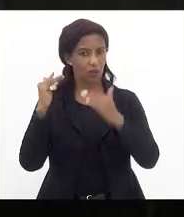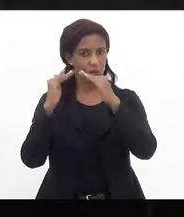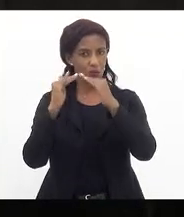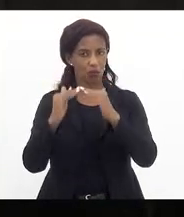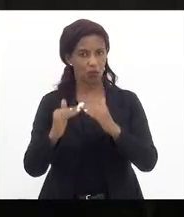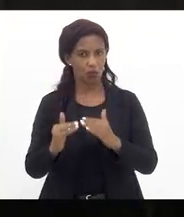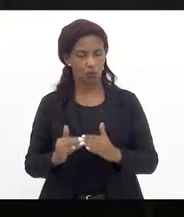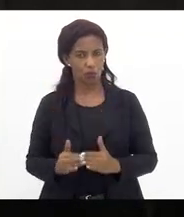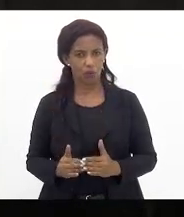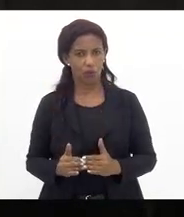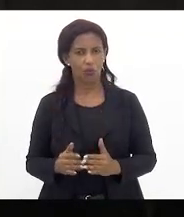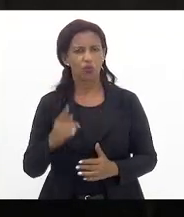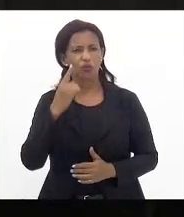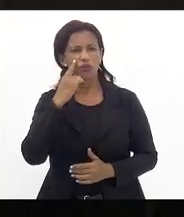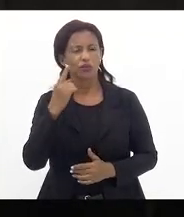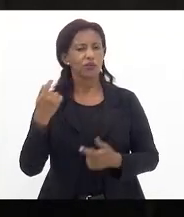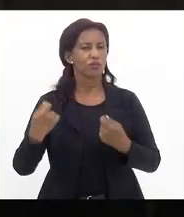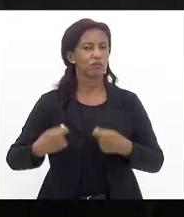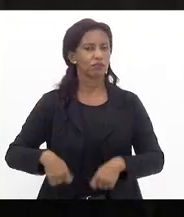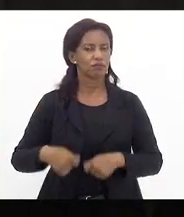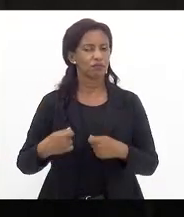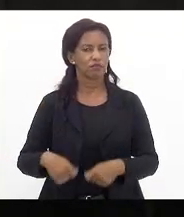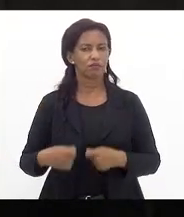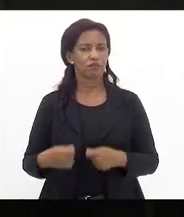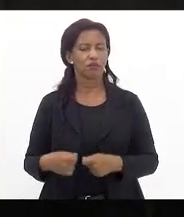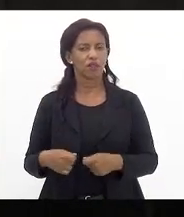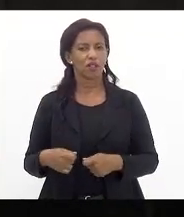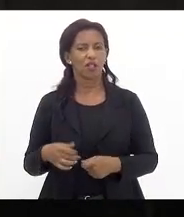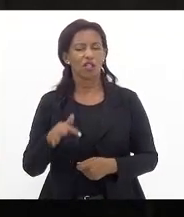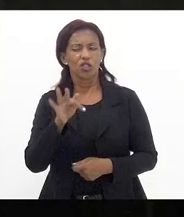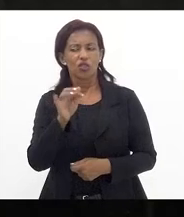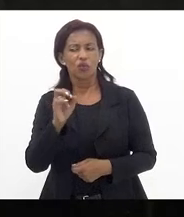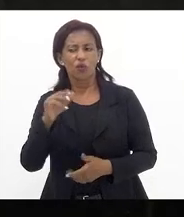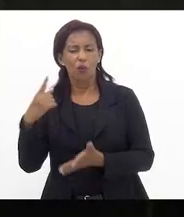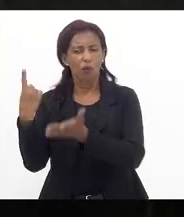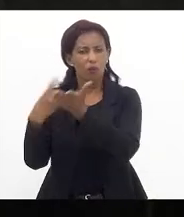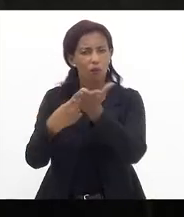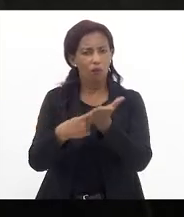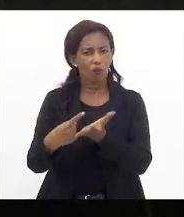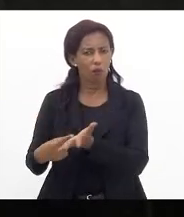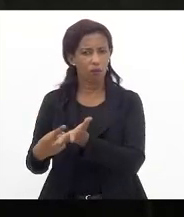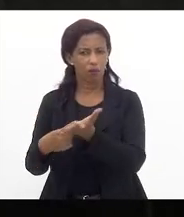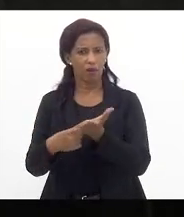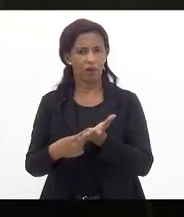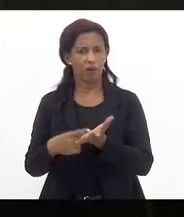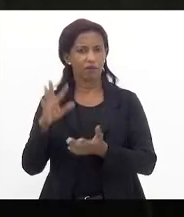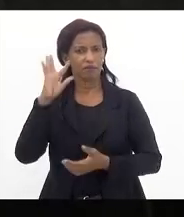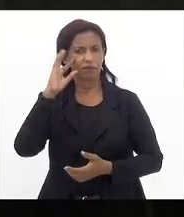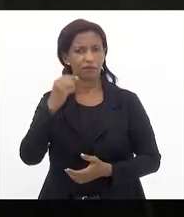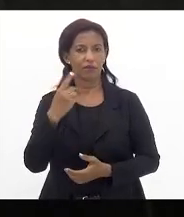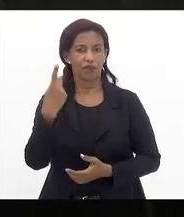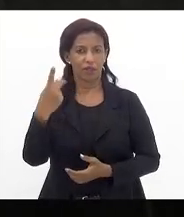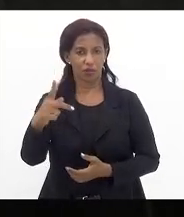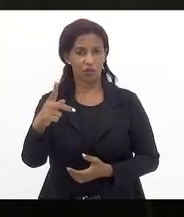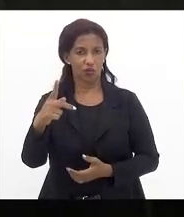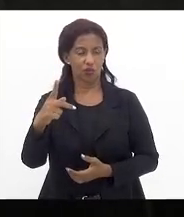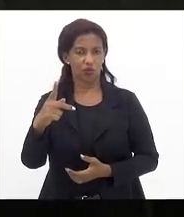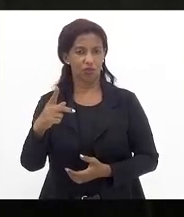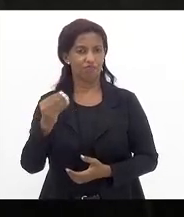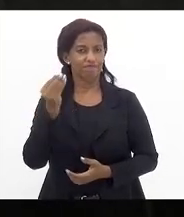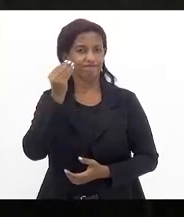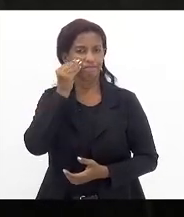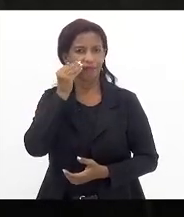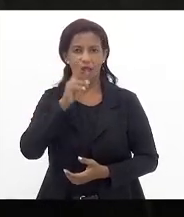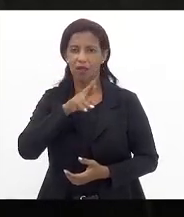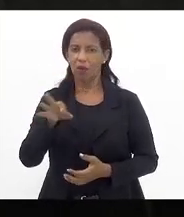acordo e vejo a necessidade de formular esse acordo, essa decisão, na sua essência, não